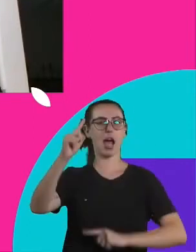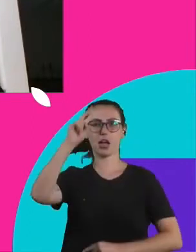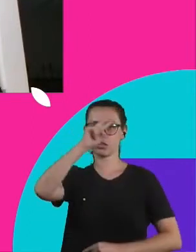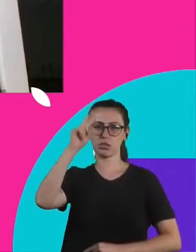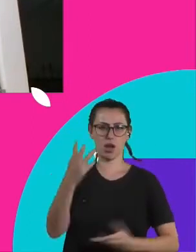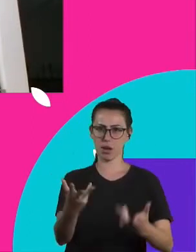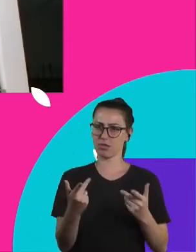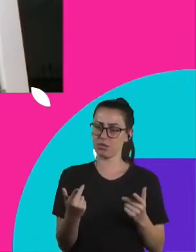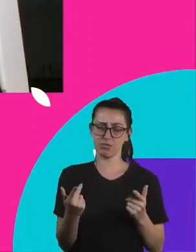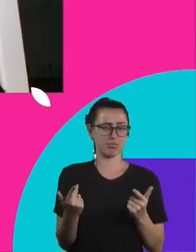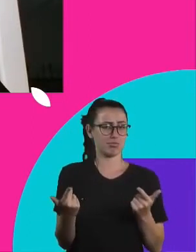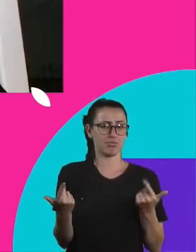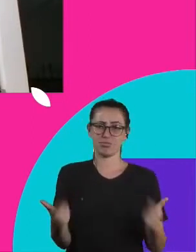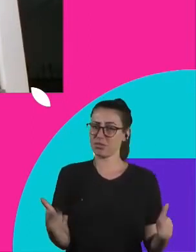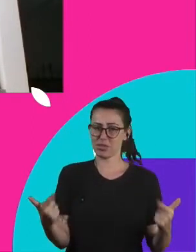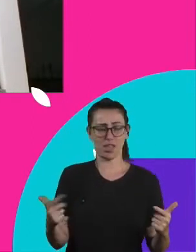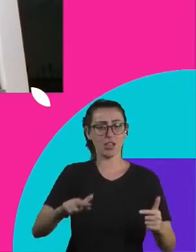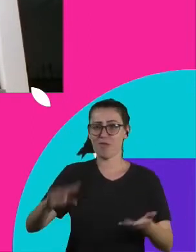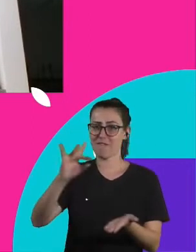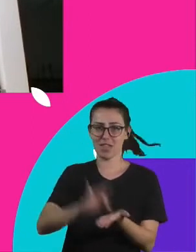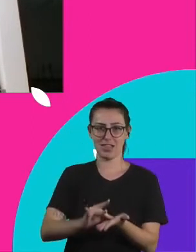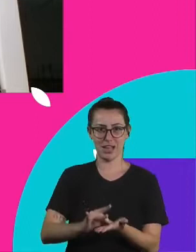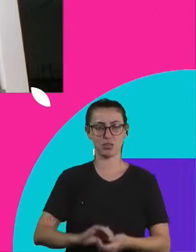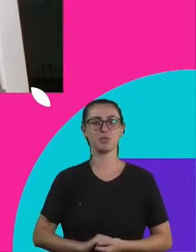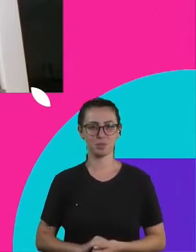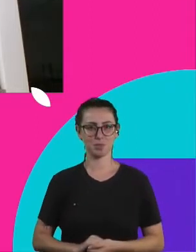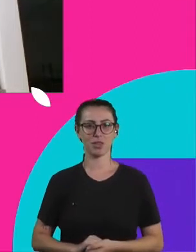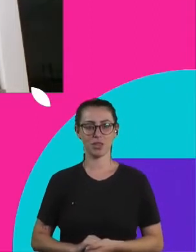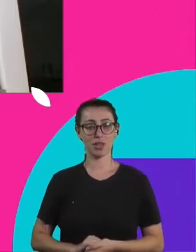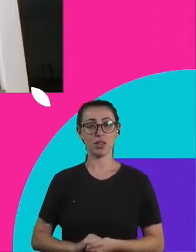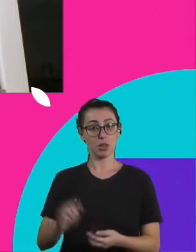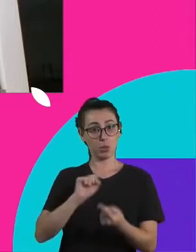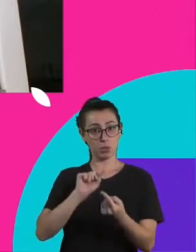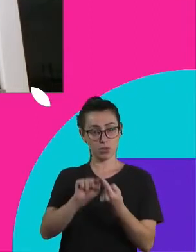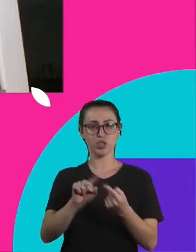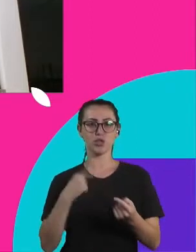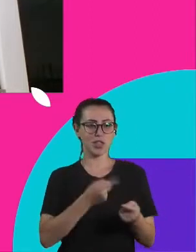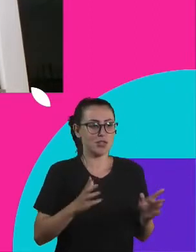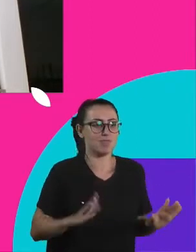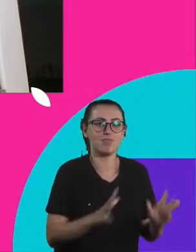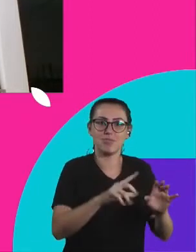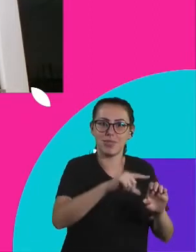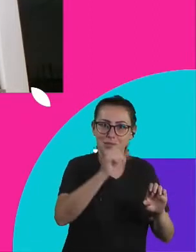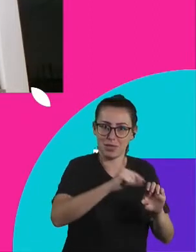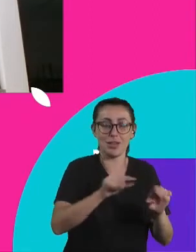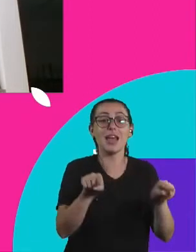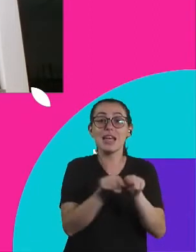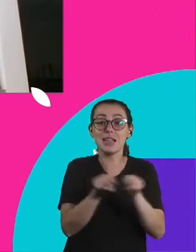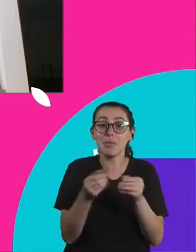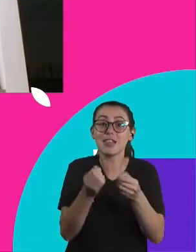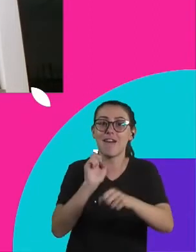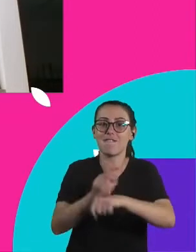Isso não é verdade. As pessoas precisam entender que a lógica de você fomentar o empreendedorismo é você também fomentar a empregabilidade na base da pirâmide, que é